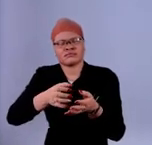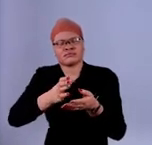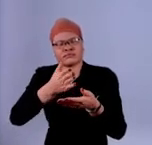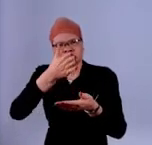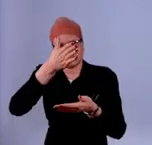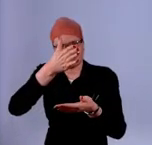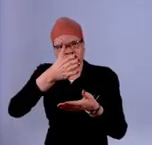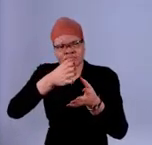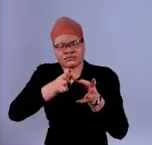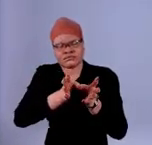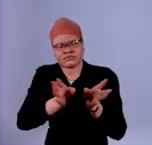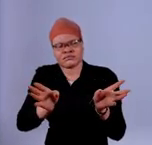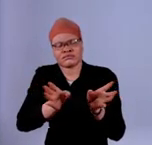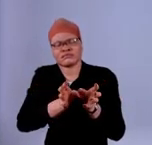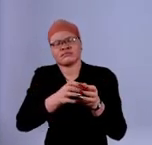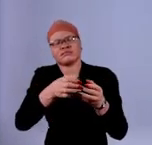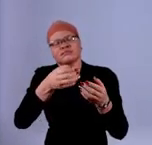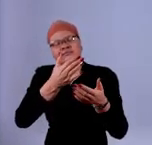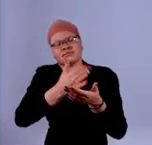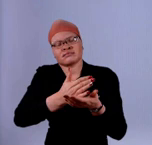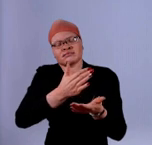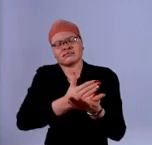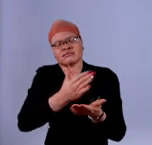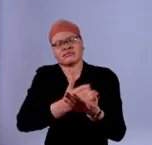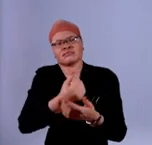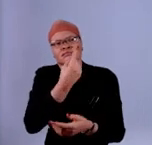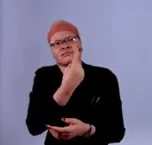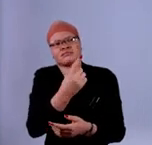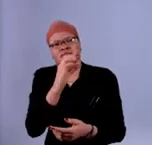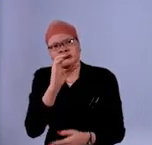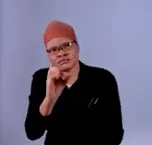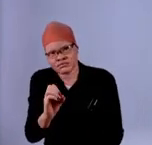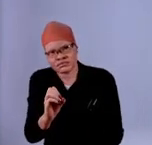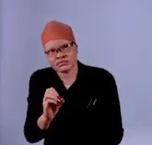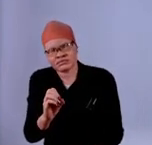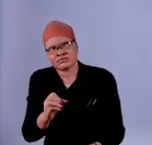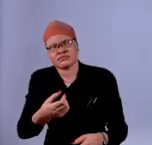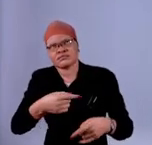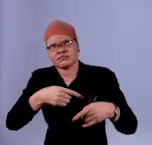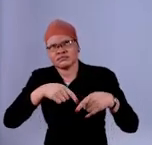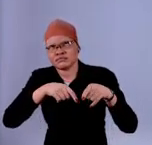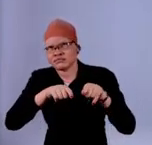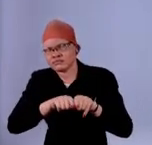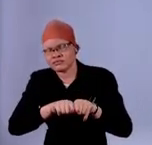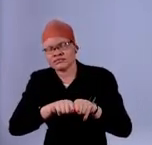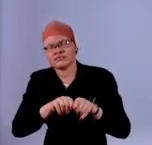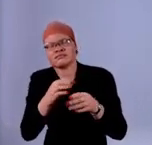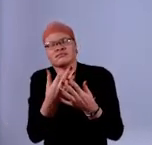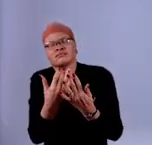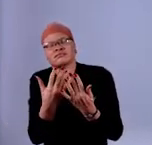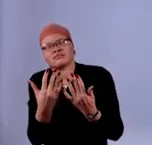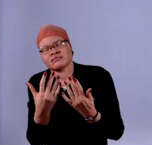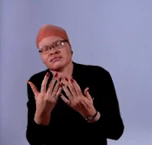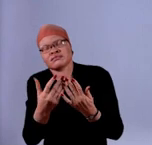dividiu uma barra de sabão em 10 partes iguais e já distribuiu sete Pedaços Que parte da